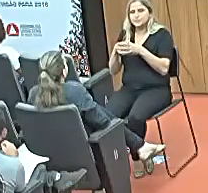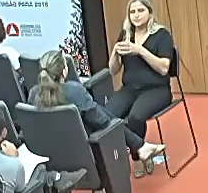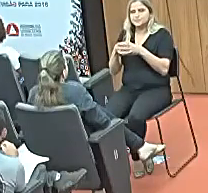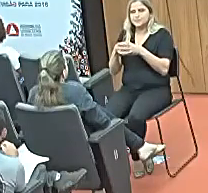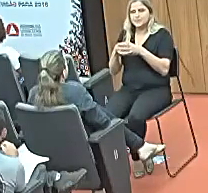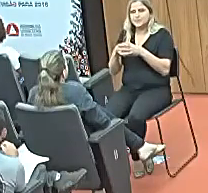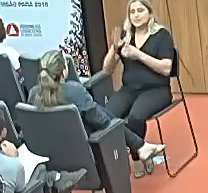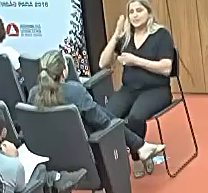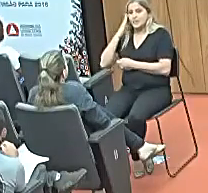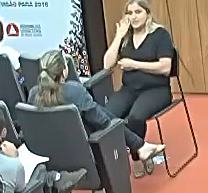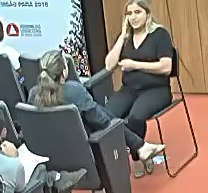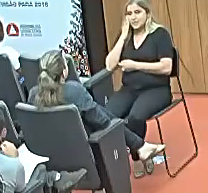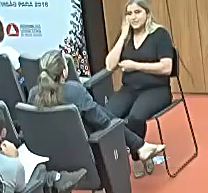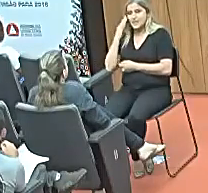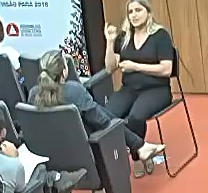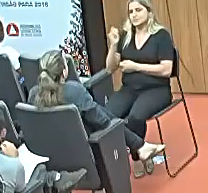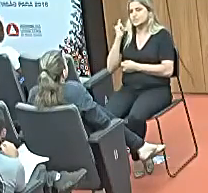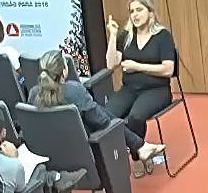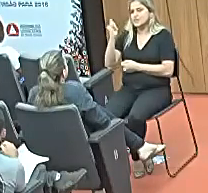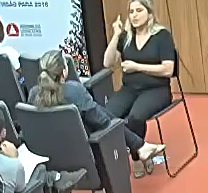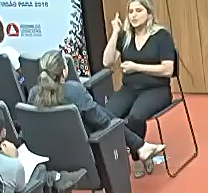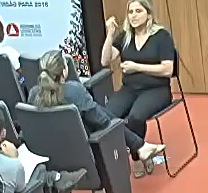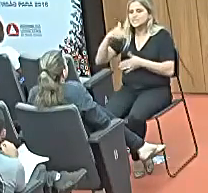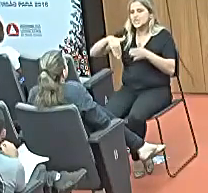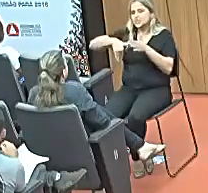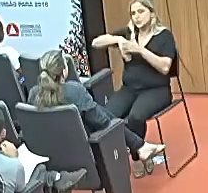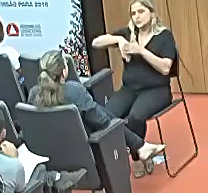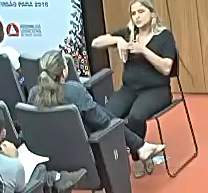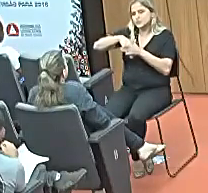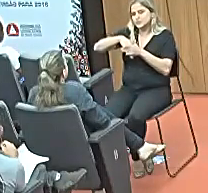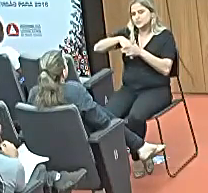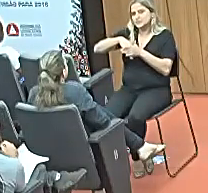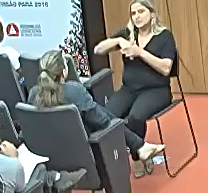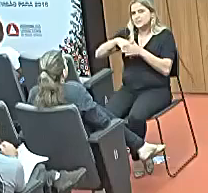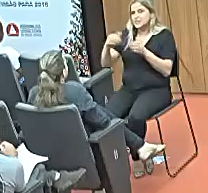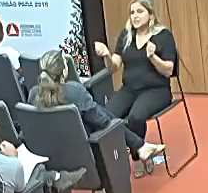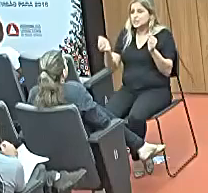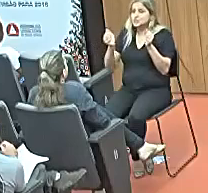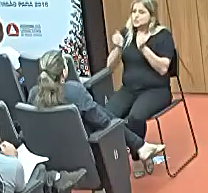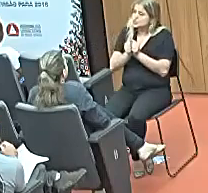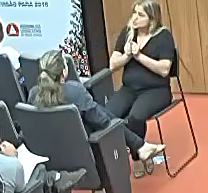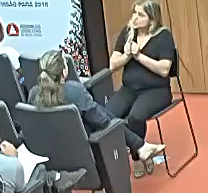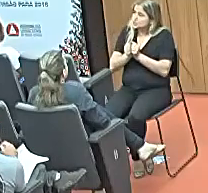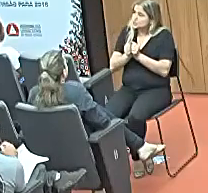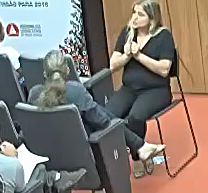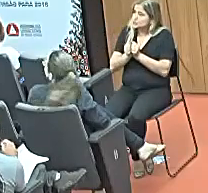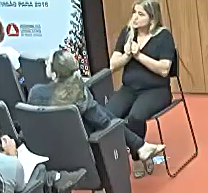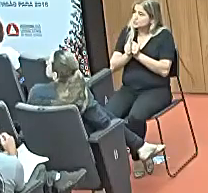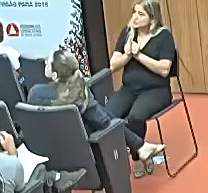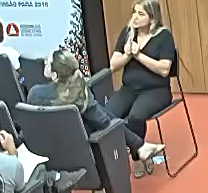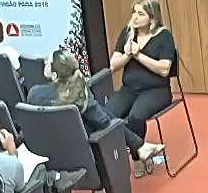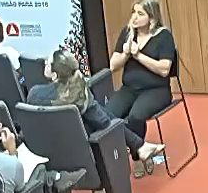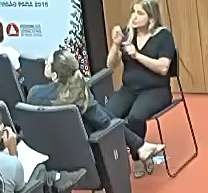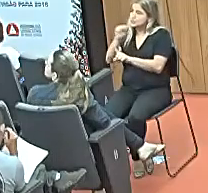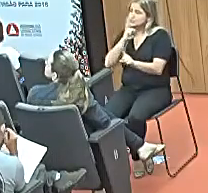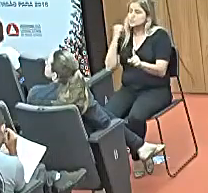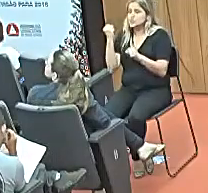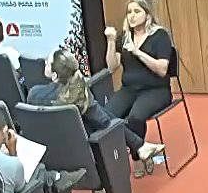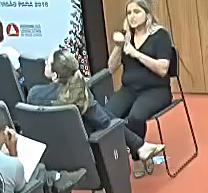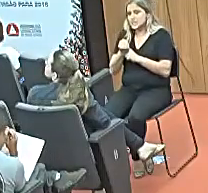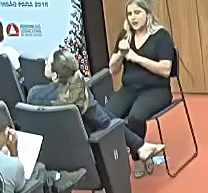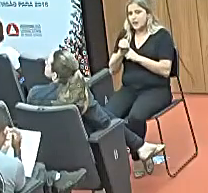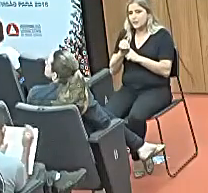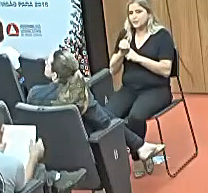entendendo que a importância do esporte pra cumprir para cumprir um importante papel social né